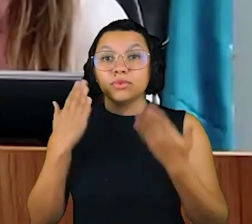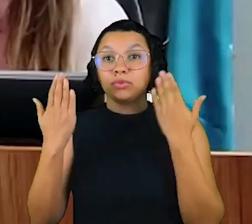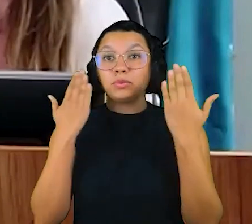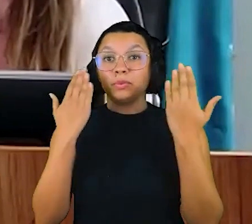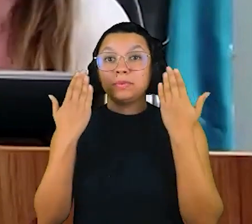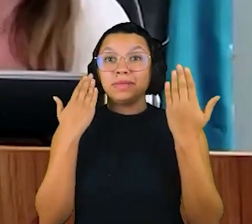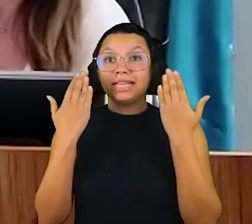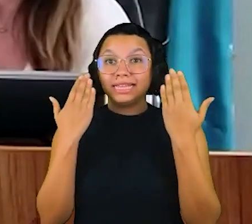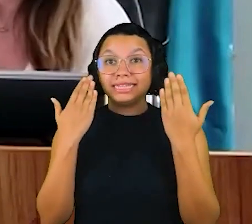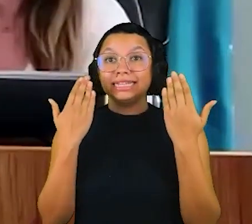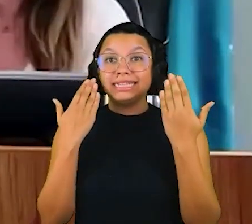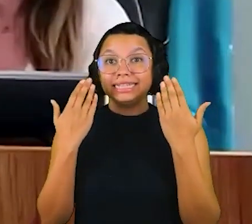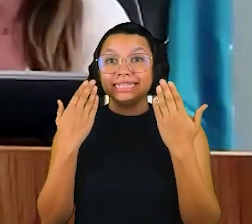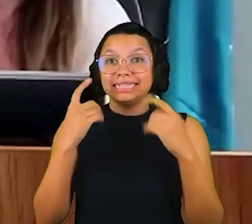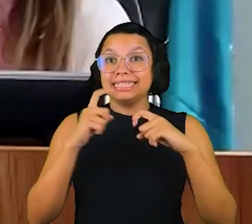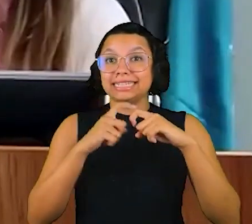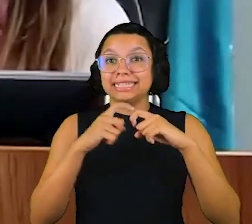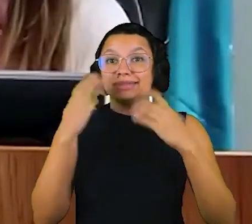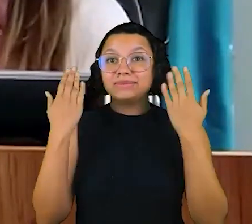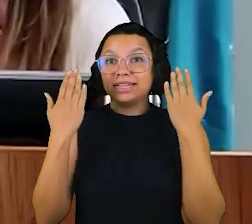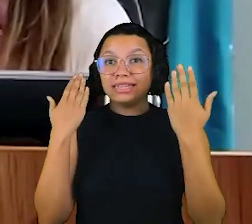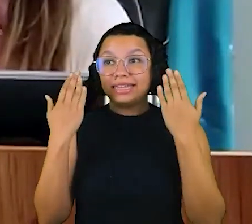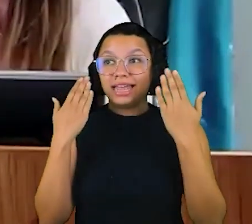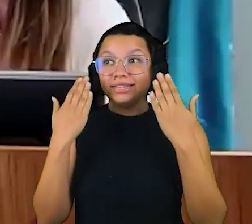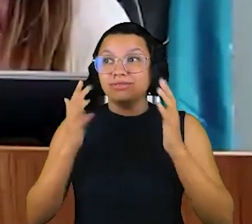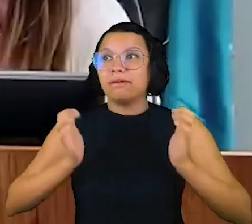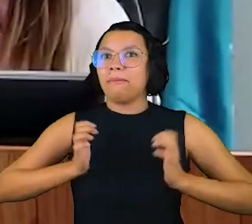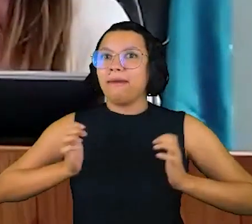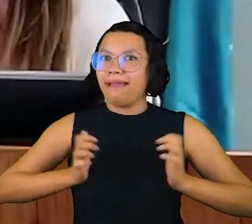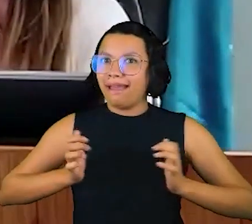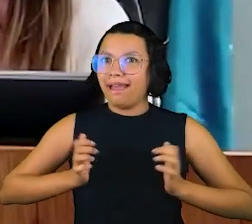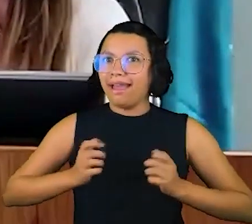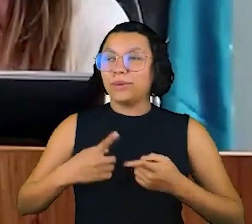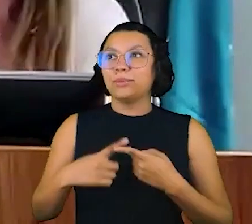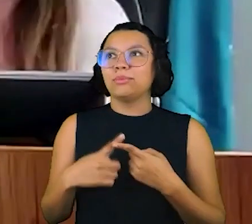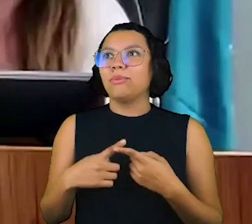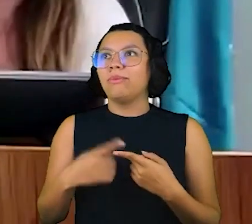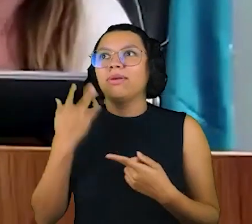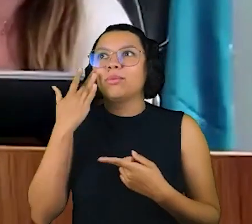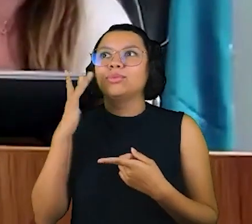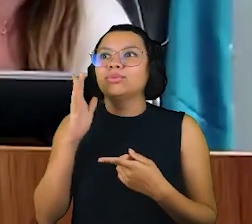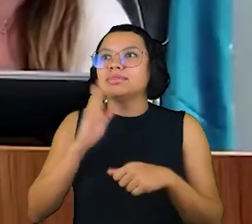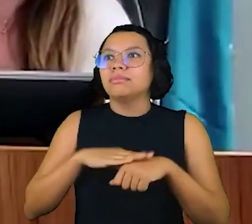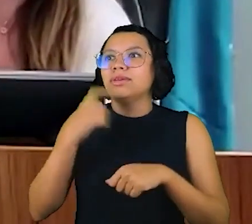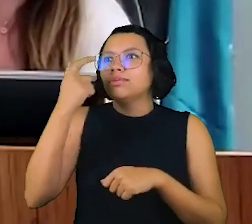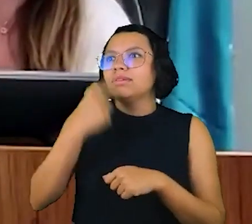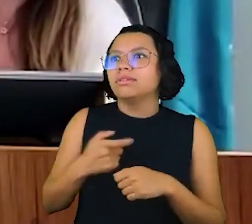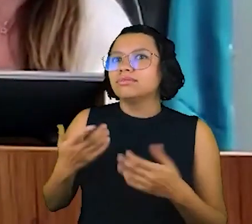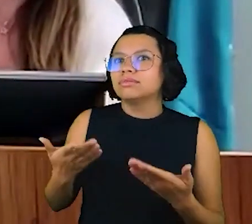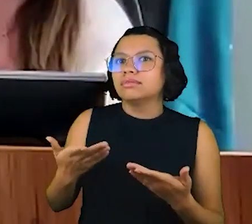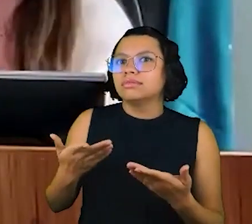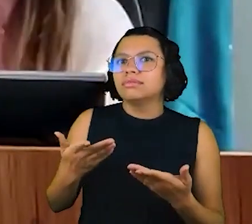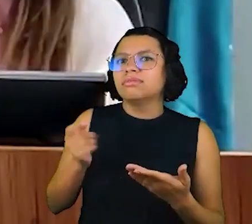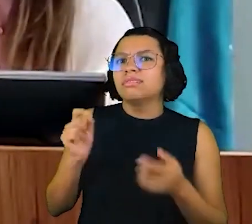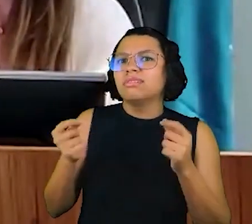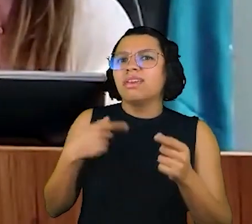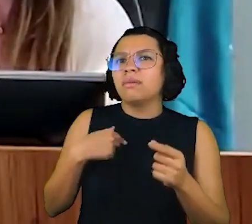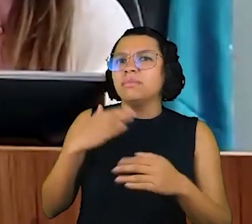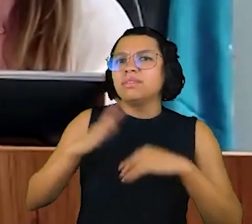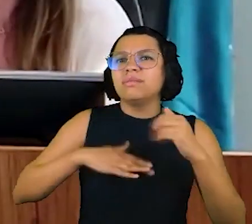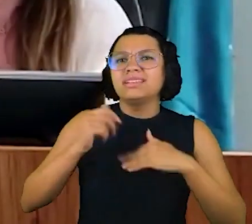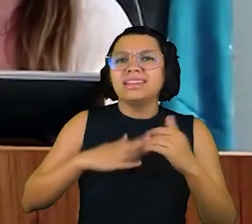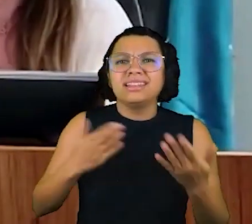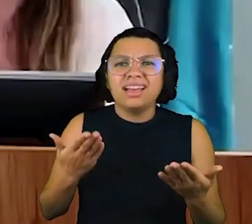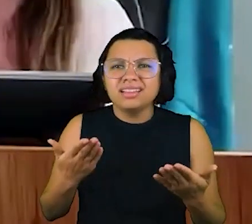isso, os psicanalistas vão ficando cada vez mais ricos, não é? Porque eu não sei mais o que eu sou.